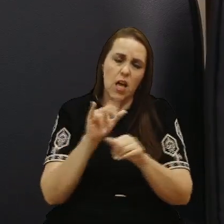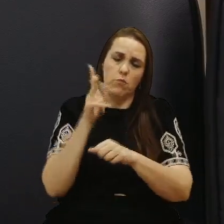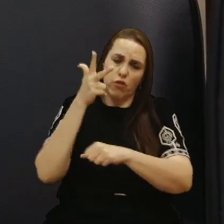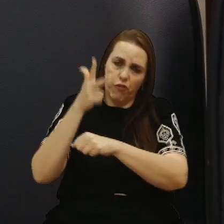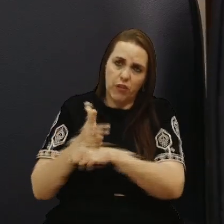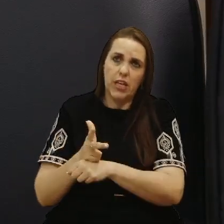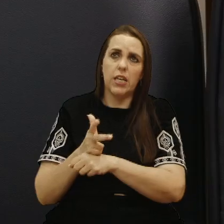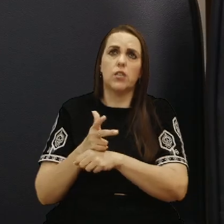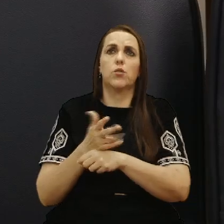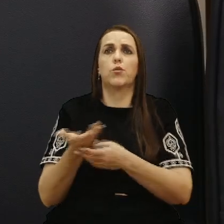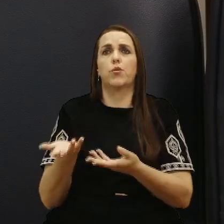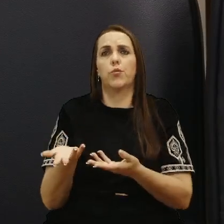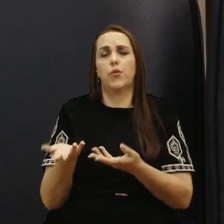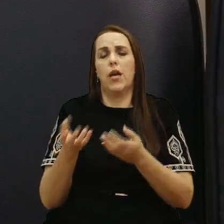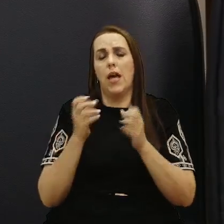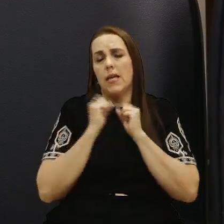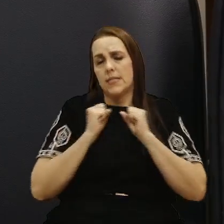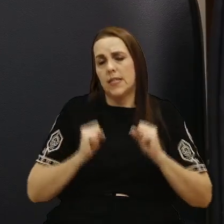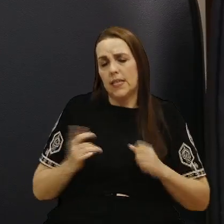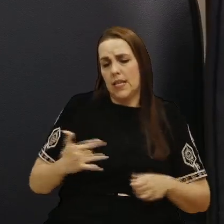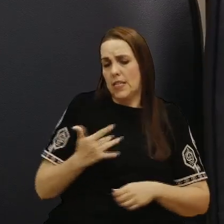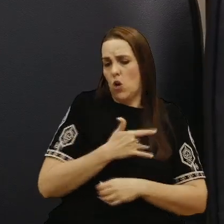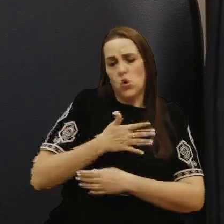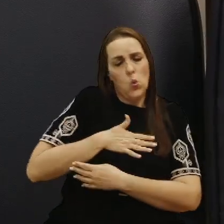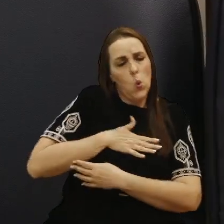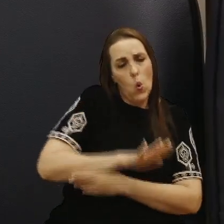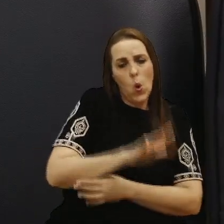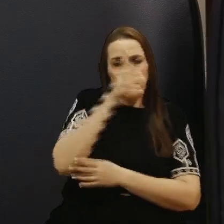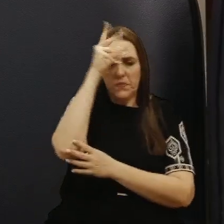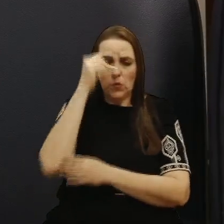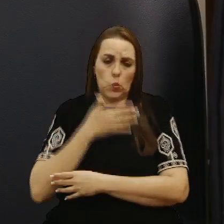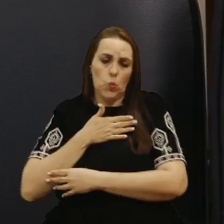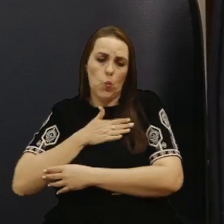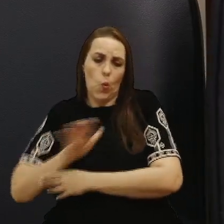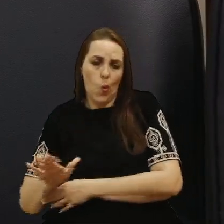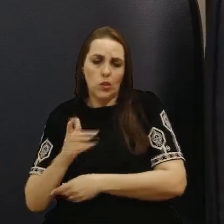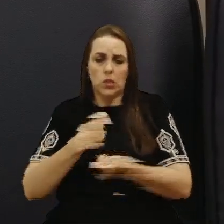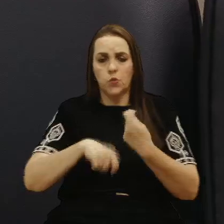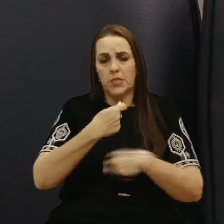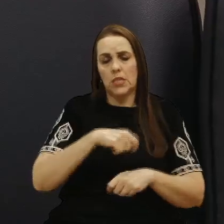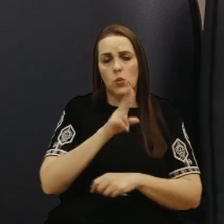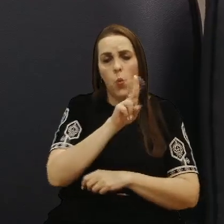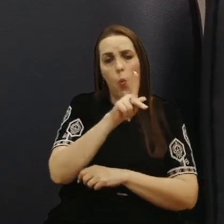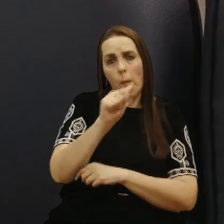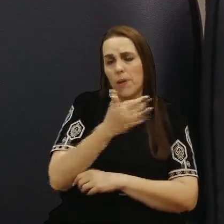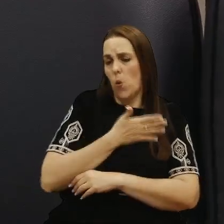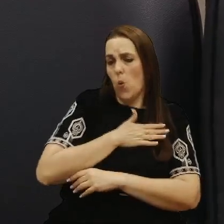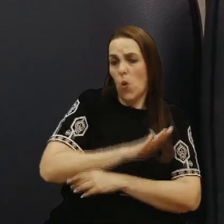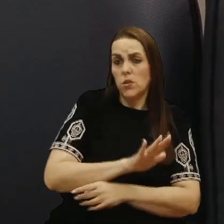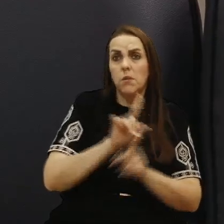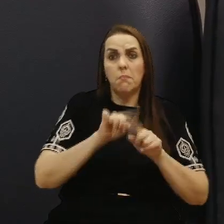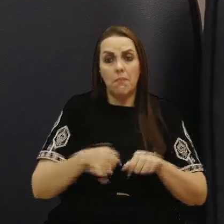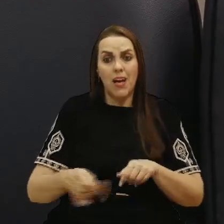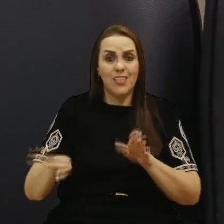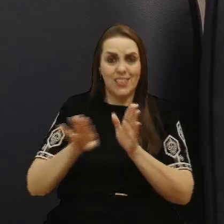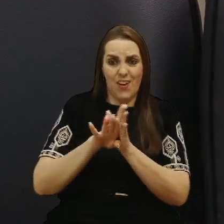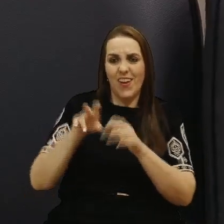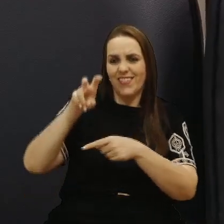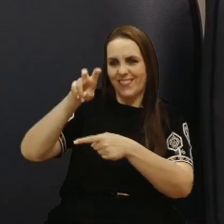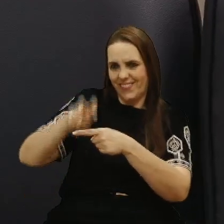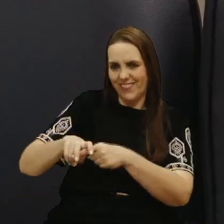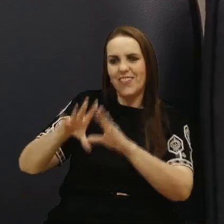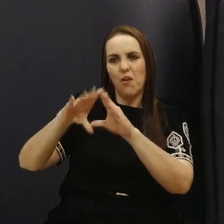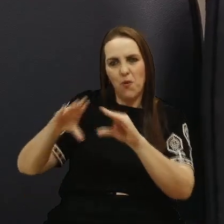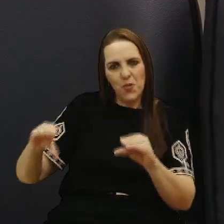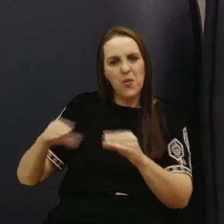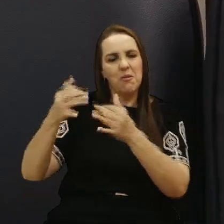Saúde provavelmente não gosta, a Prefeitura não gosta, quem administra as UPAs não gostam, mas na hora que chega a poltrona, deles serem transparentes com